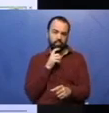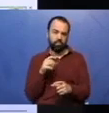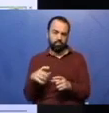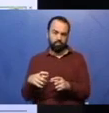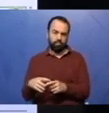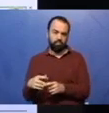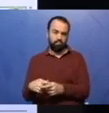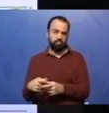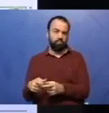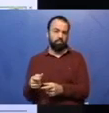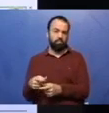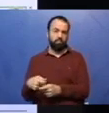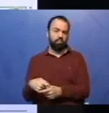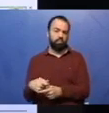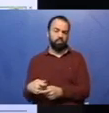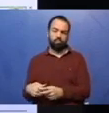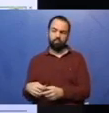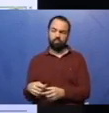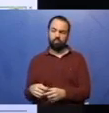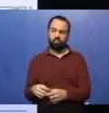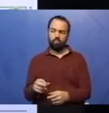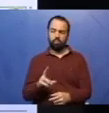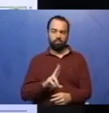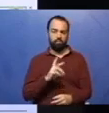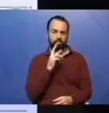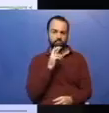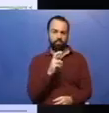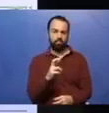neve. Qual estado físico está a água?